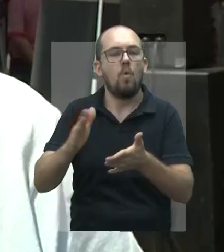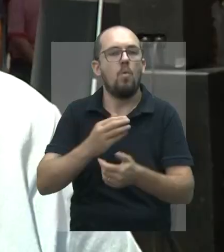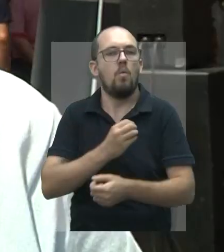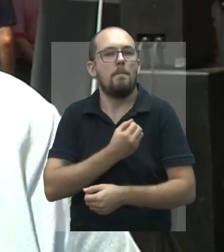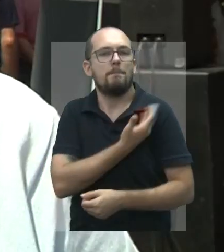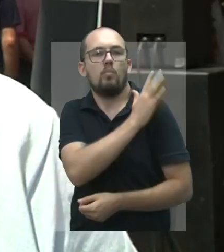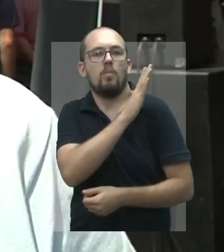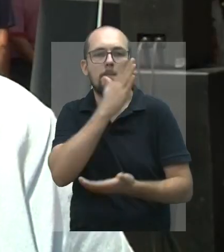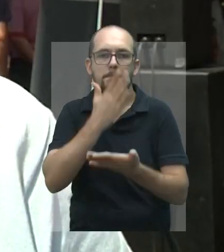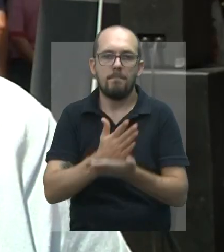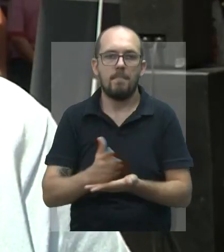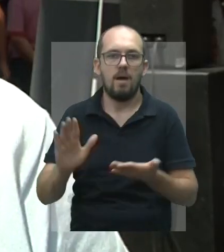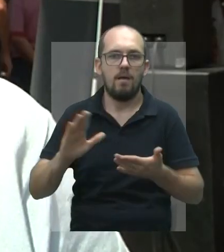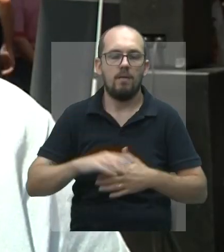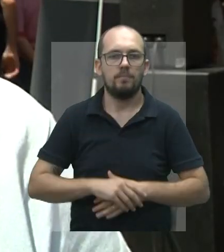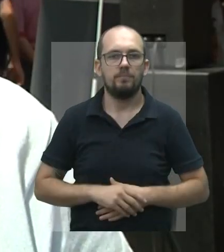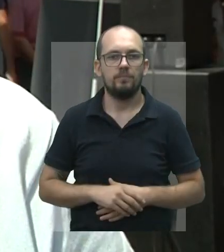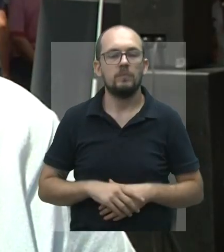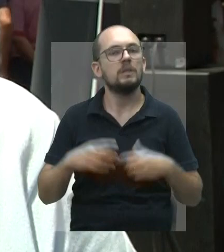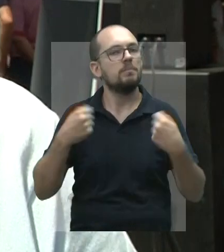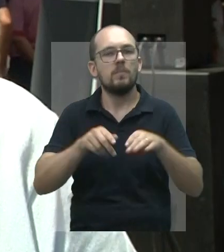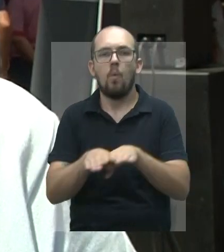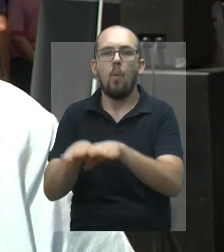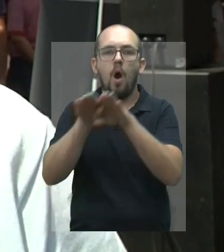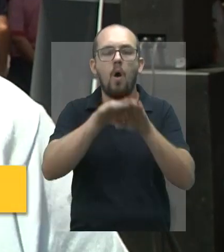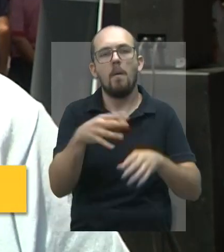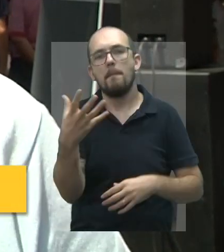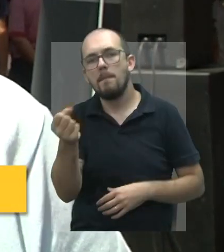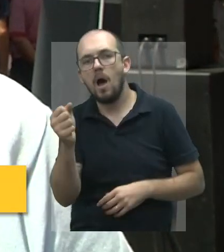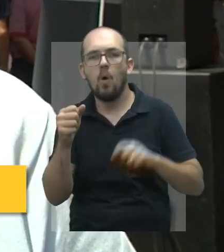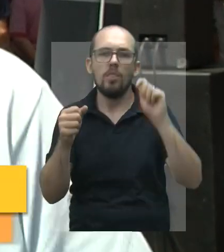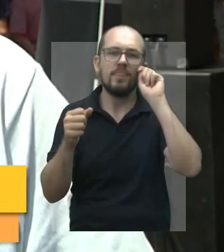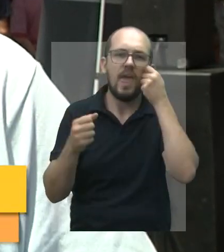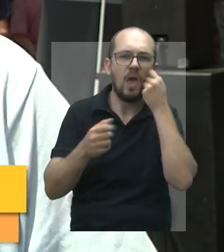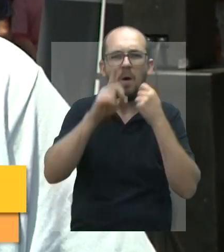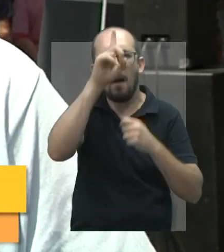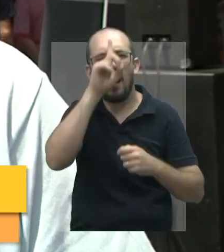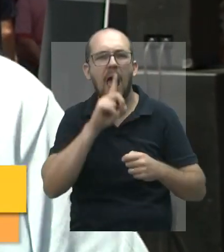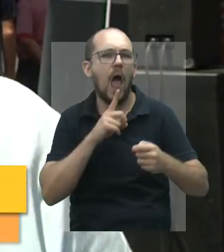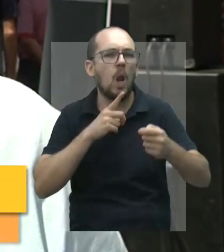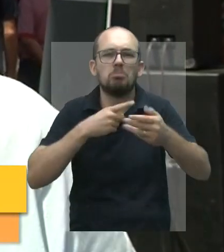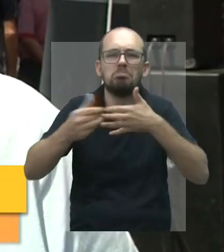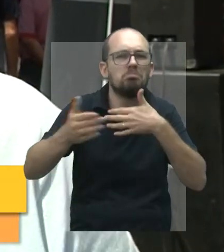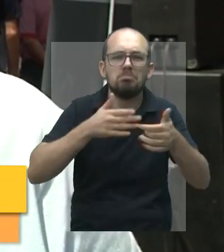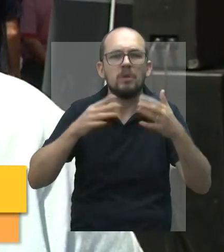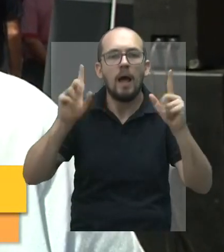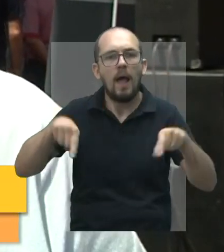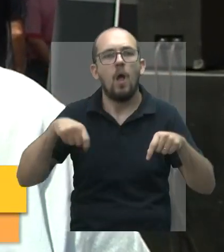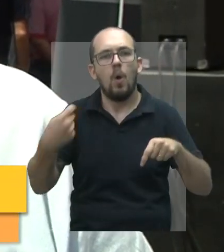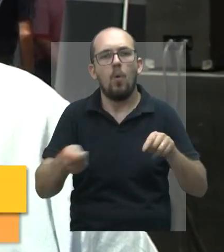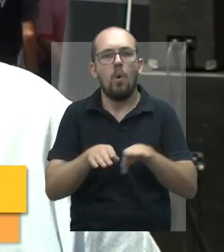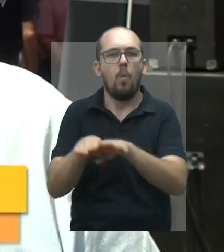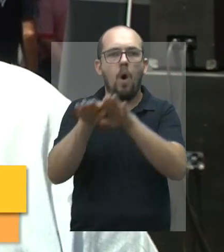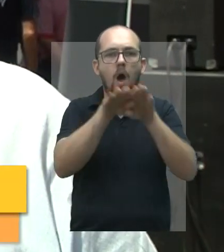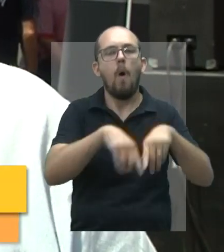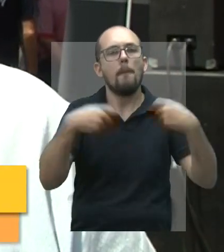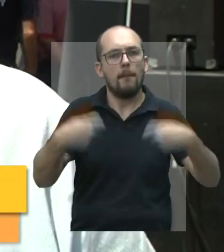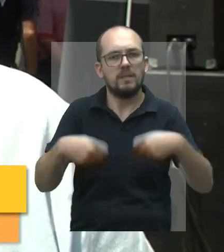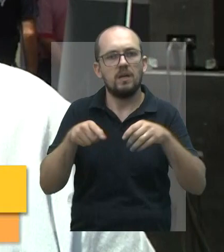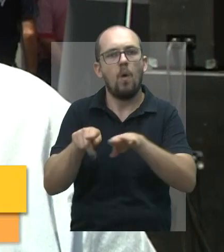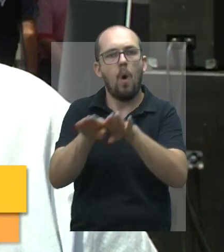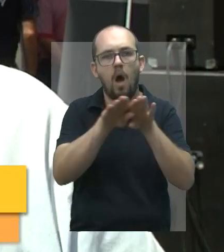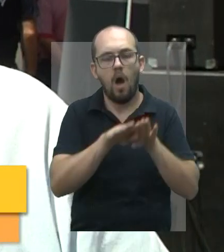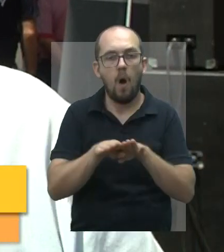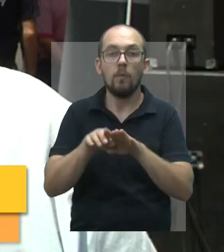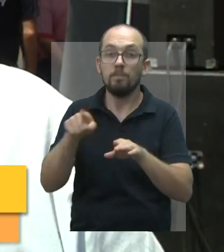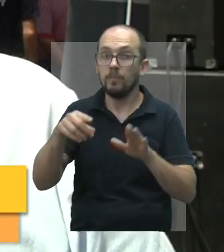igualdade. Tem que ter igualdade, tanto branco como negra, como amarela, não importa, tem que ser igual, você entendeu? Então é um dia que